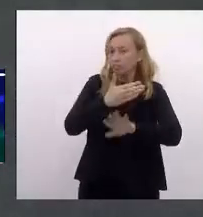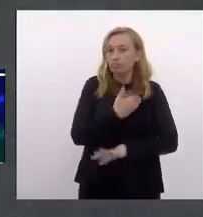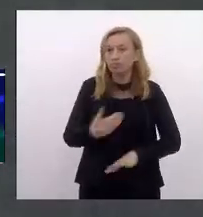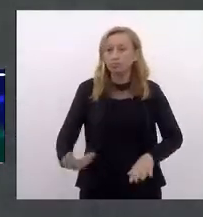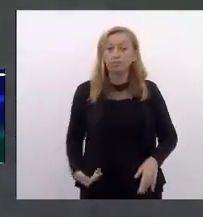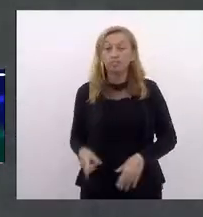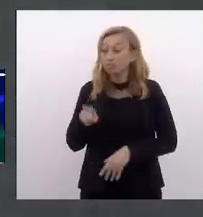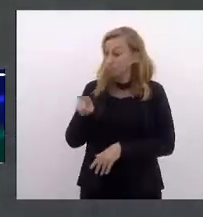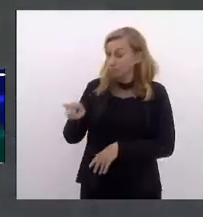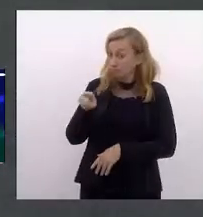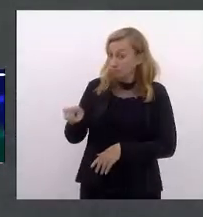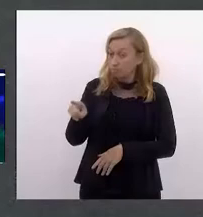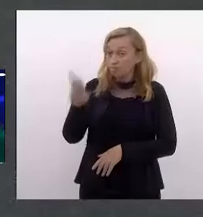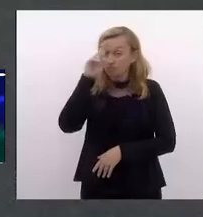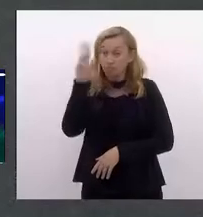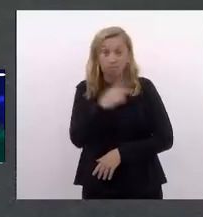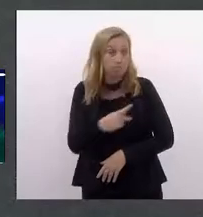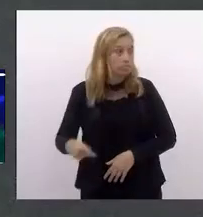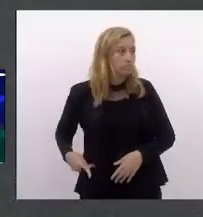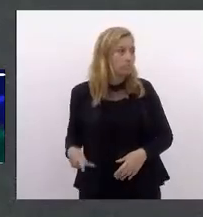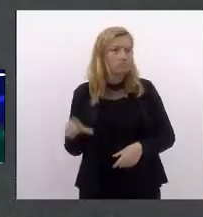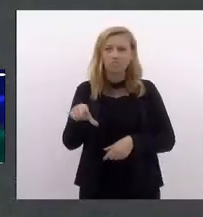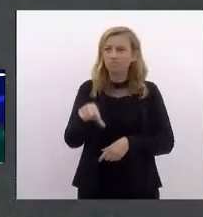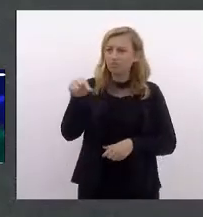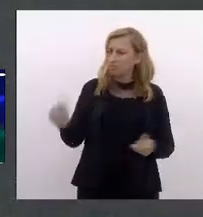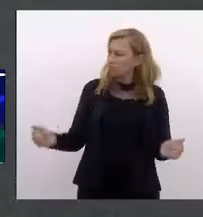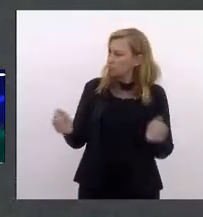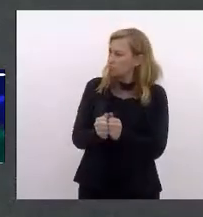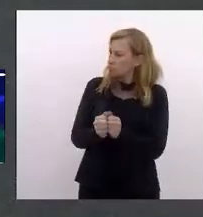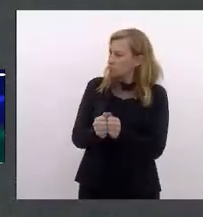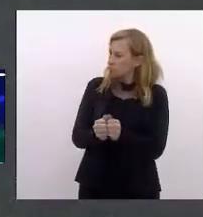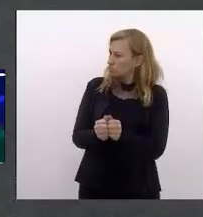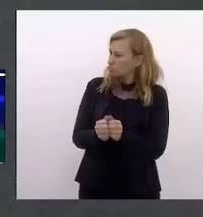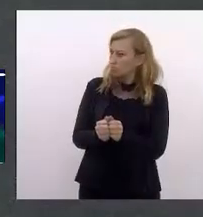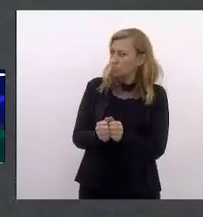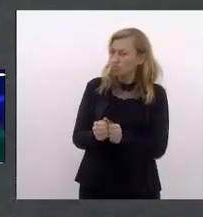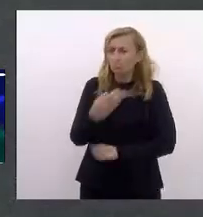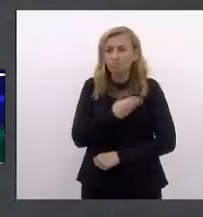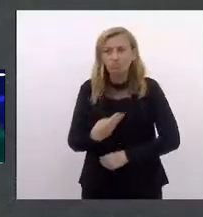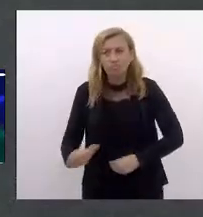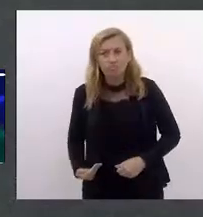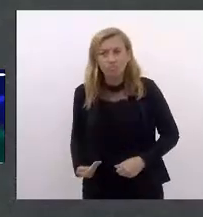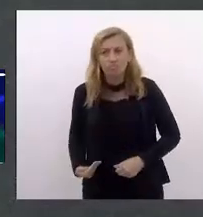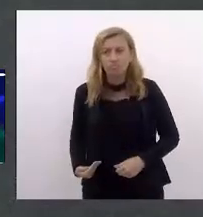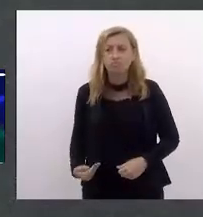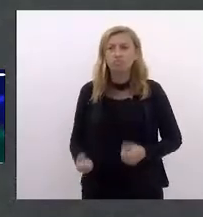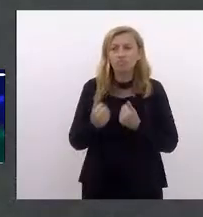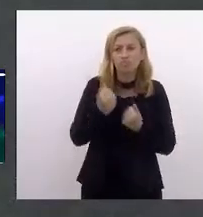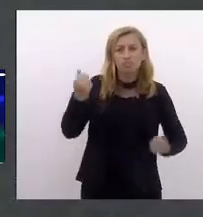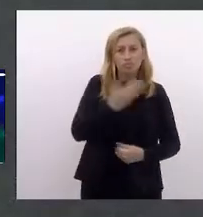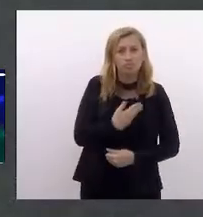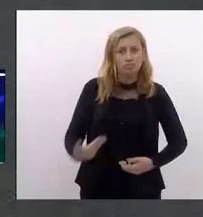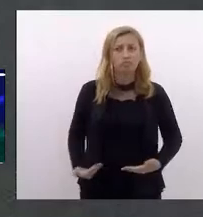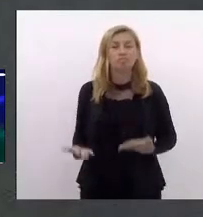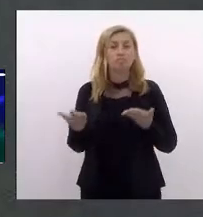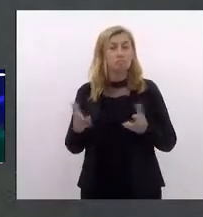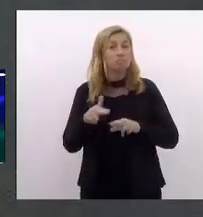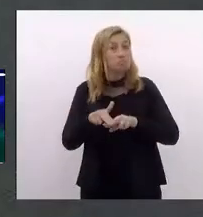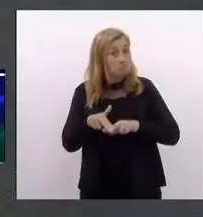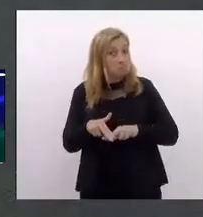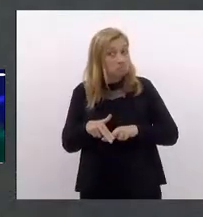são eles senhor presidente que foram eleitos juntos Governador e vice-governador